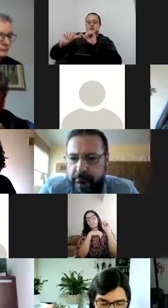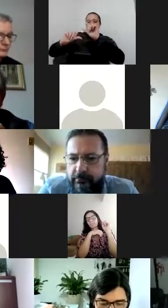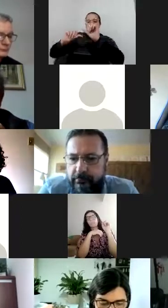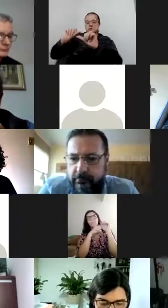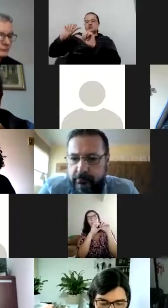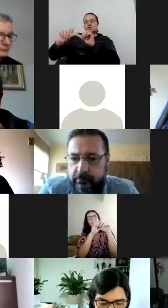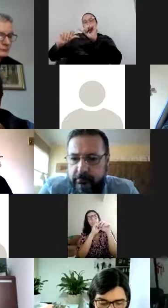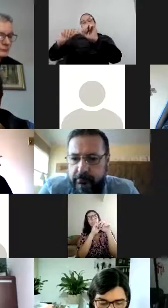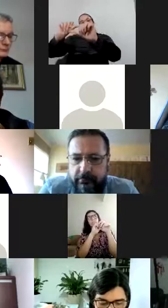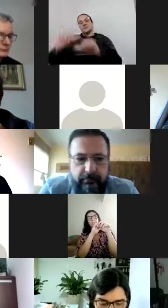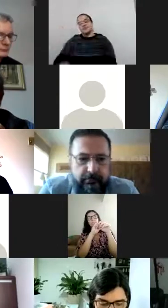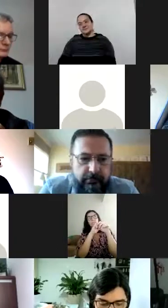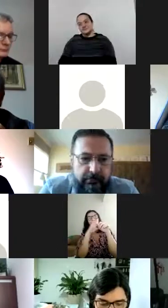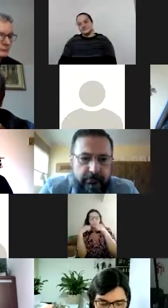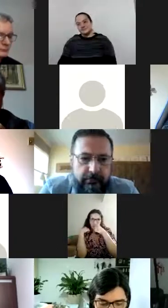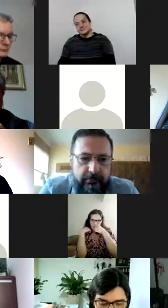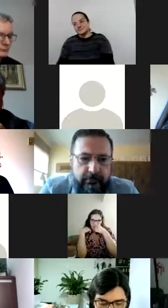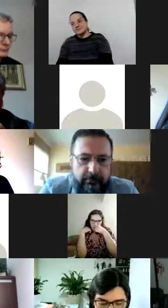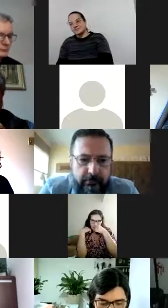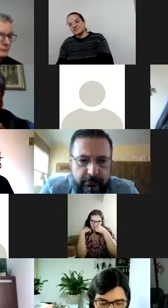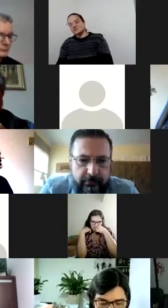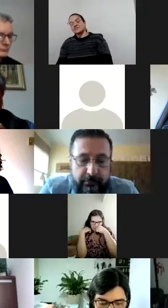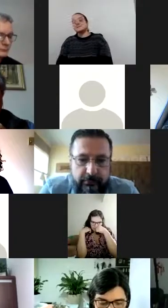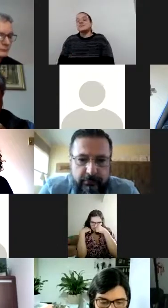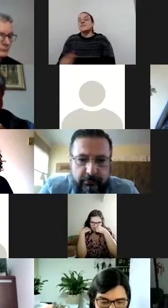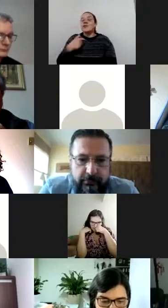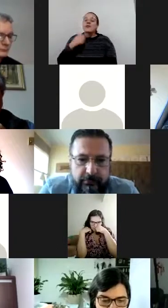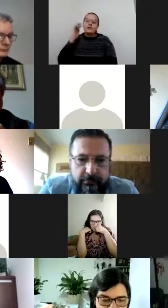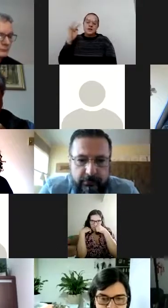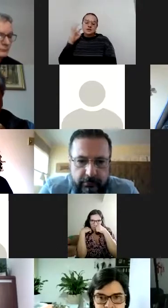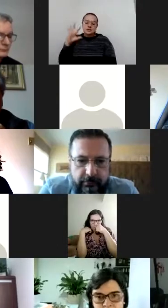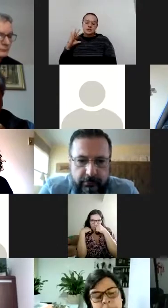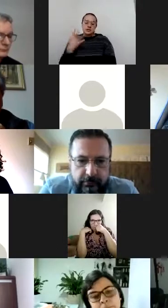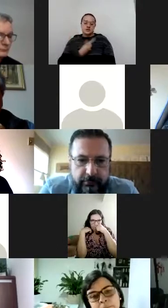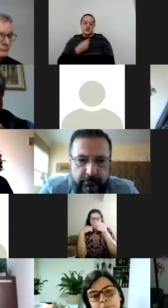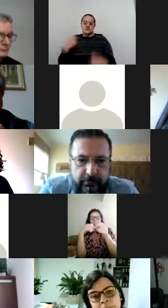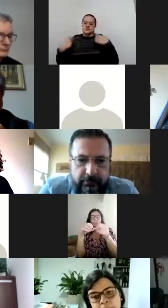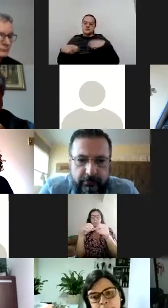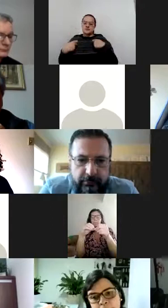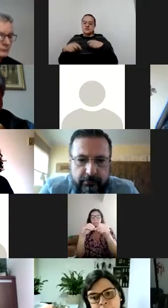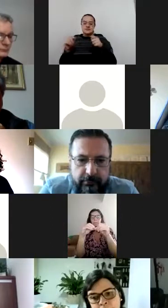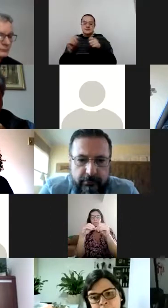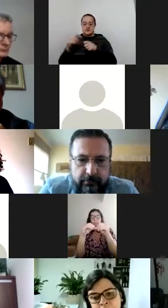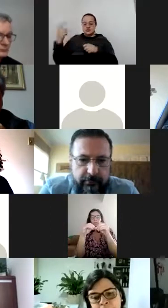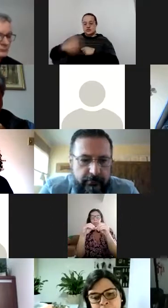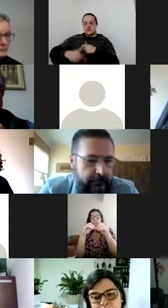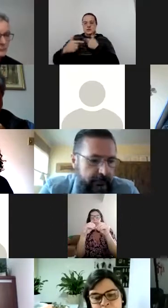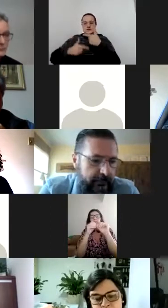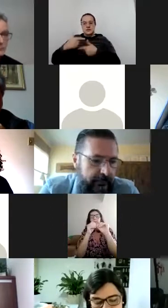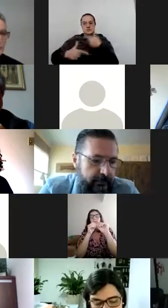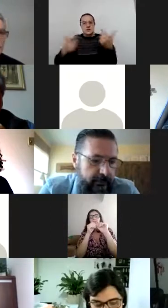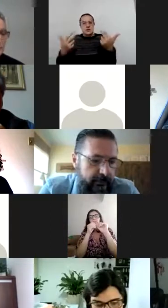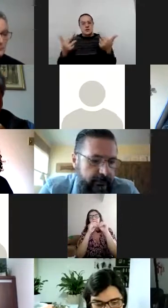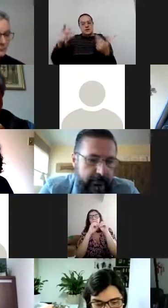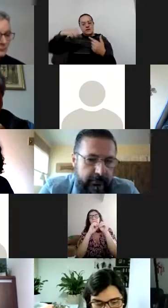Eu imagino que todos nós precisamos nos reagrupar. Trabalho como vocês estão fazendo, eu fico imaginando,